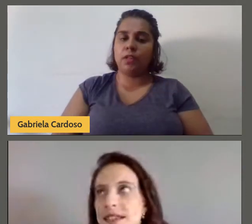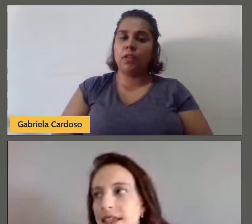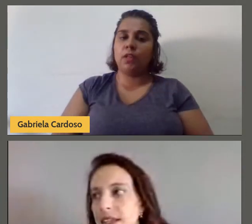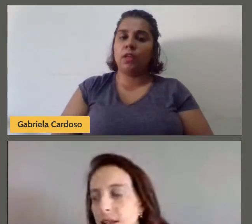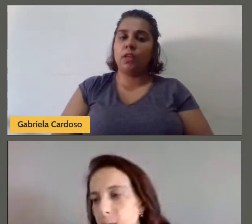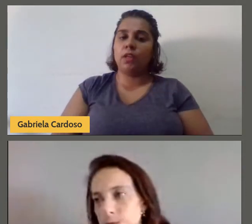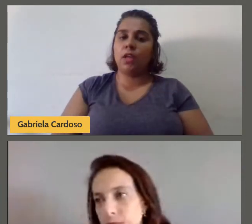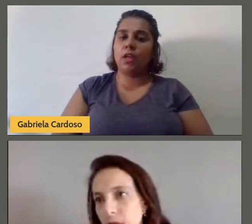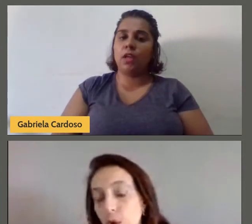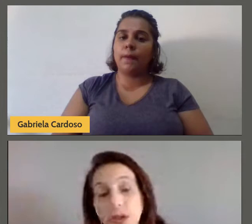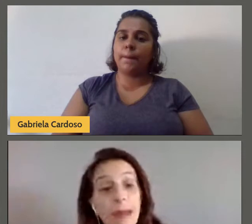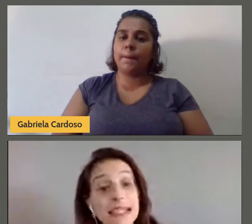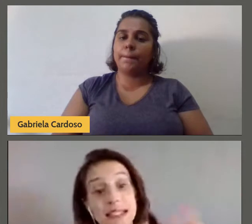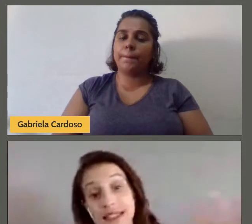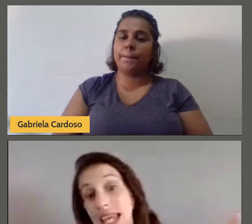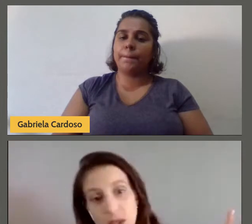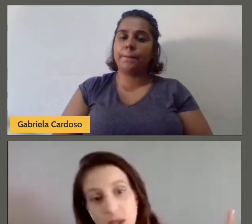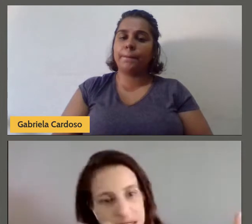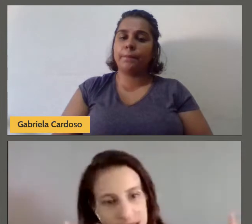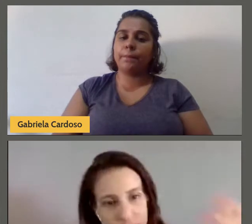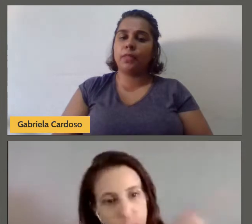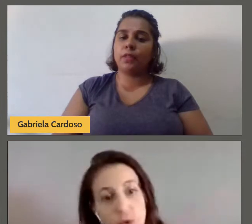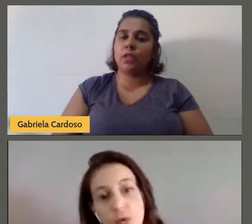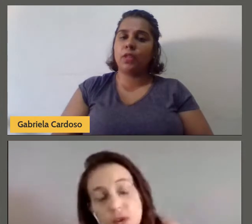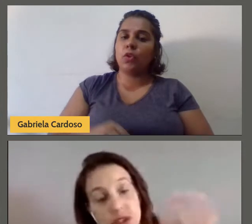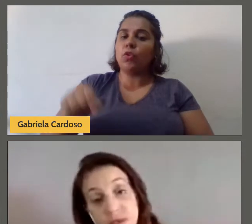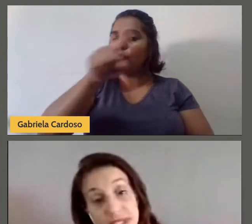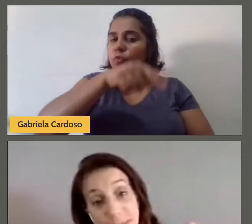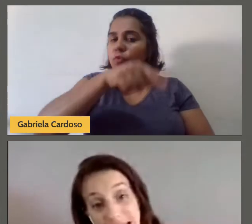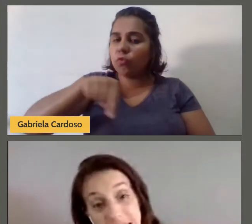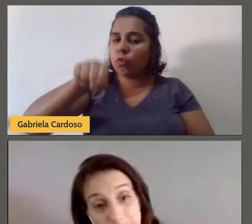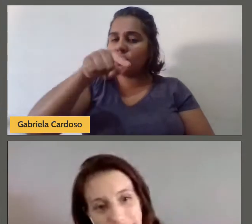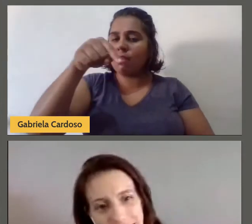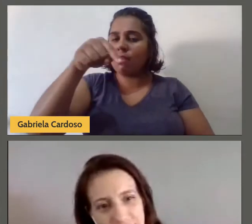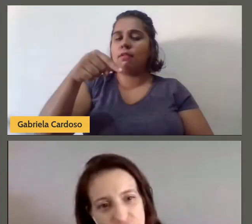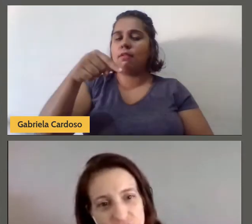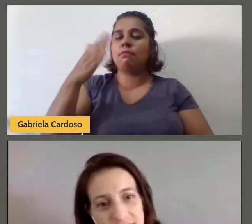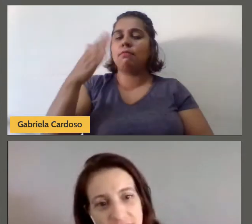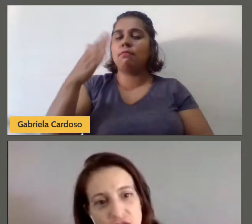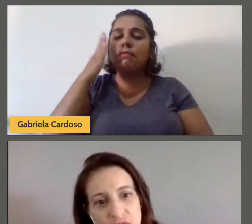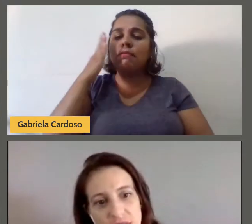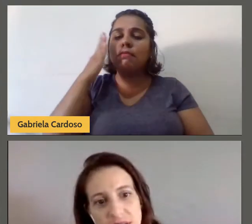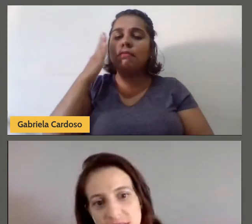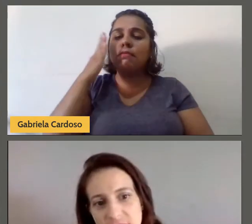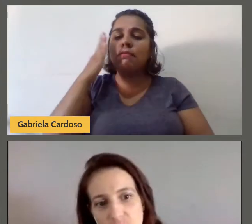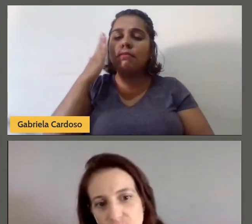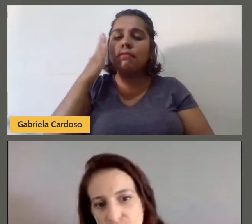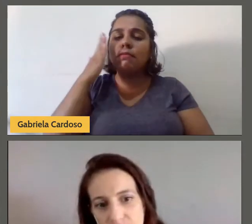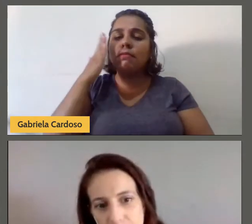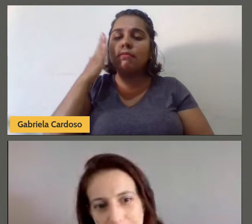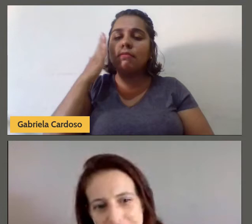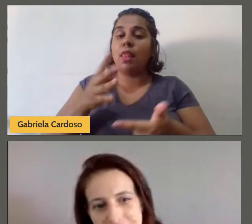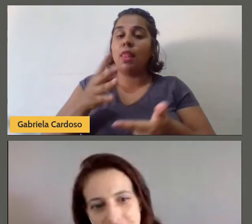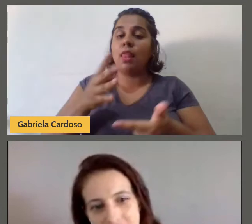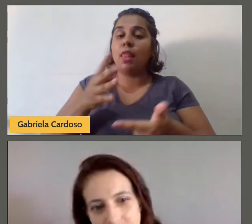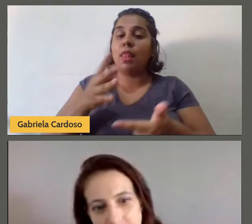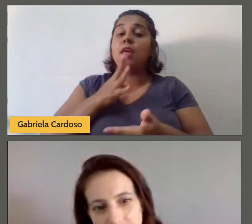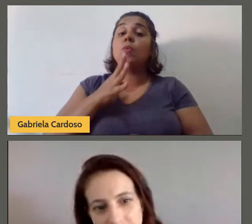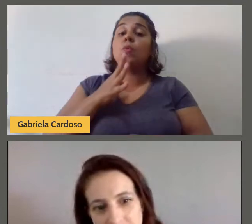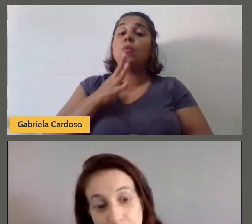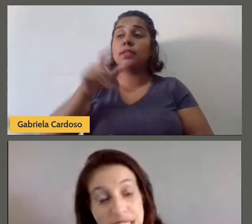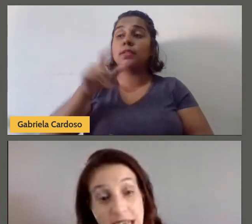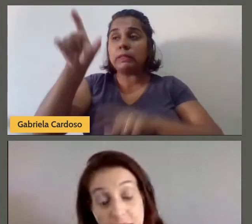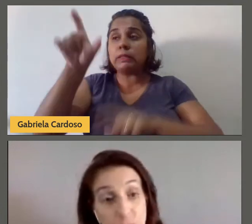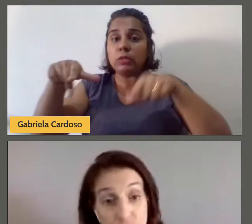mais... ou que mais tem no Brasil, ou com que você mais trabalha, que a gente sente que são mais, assim,